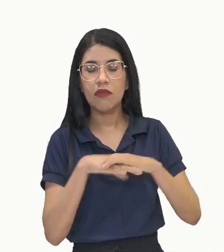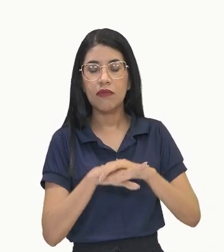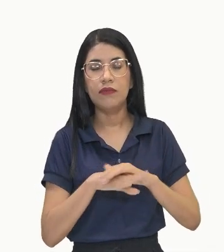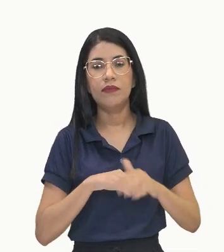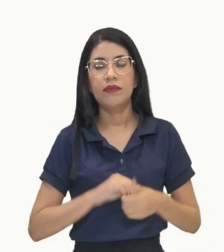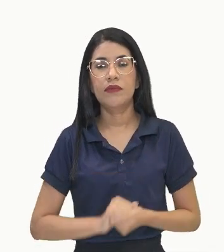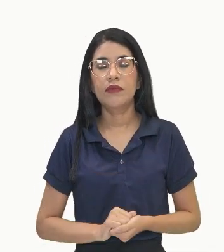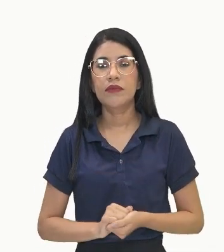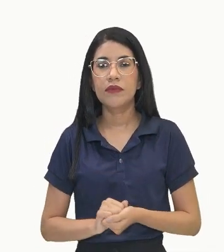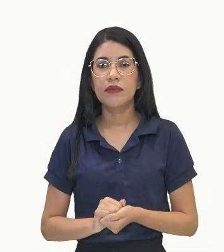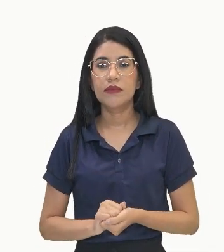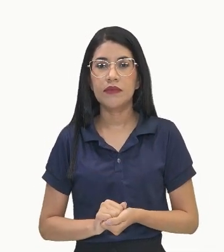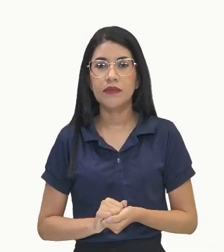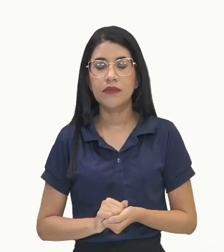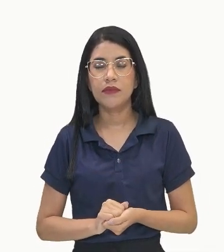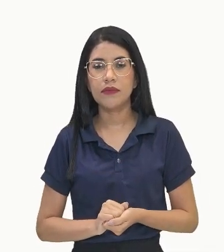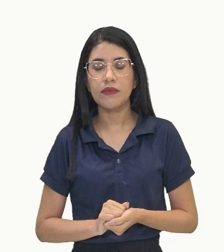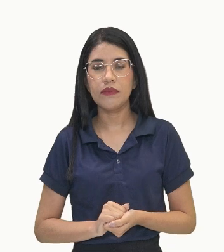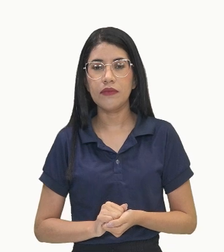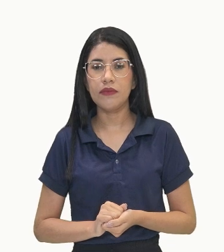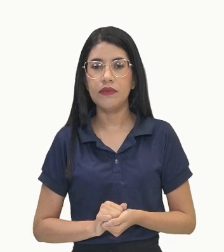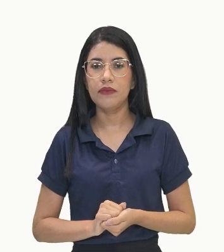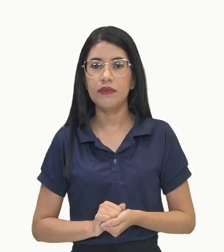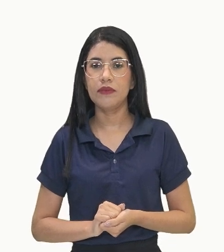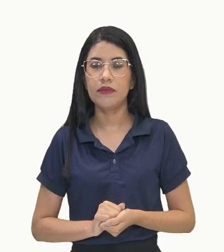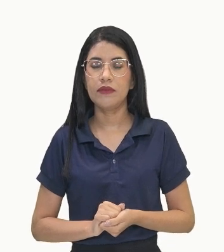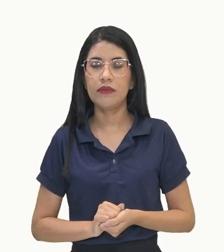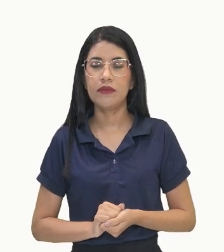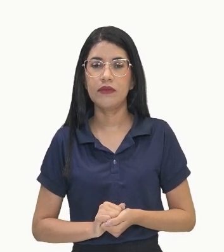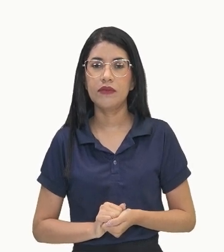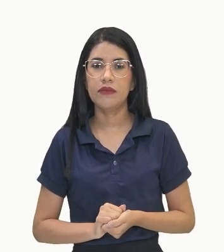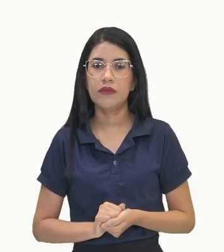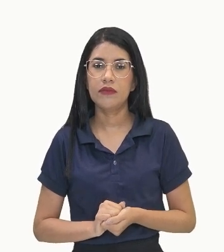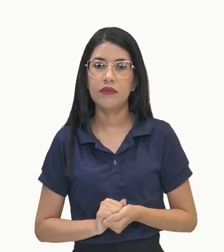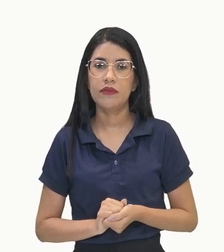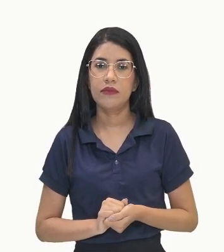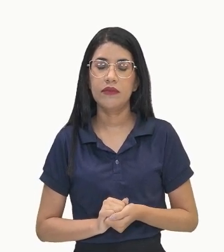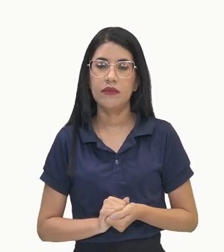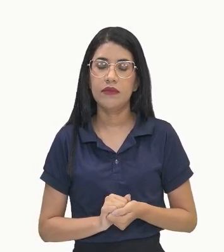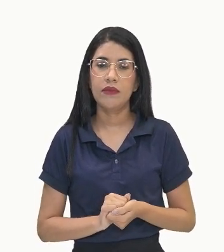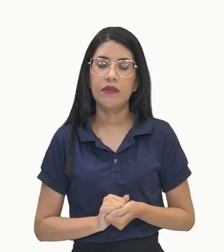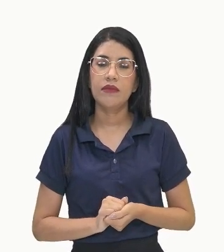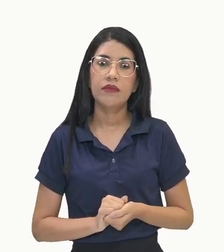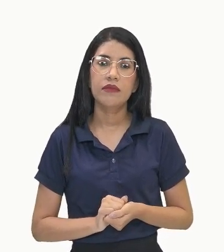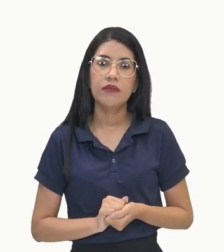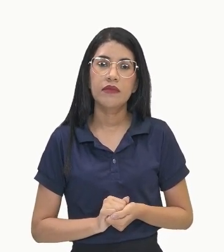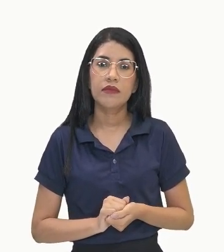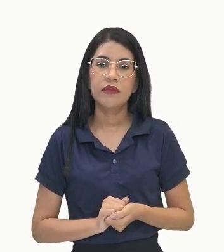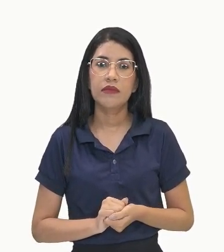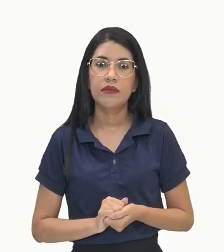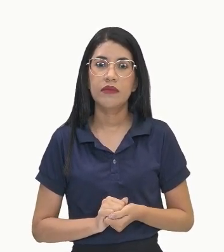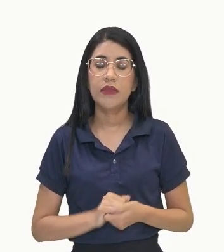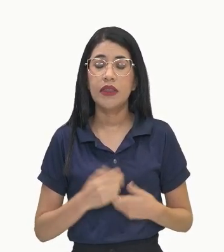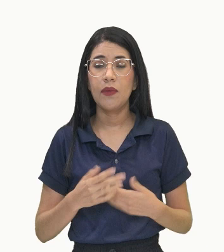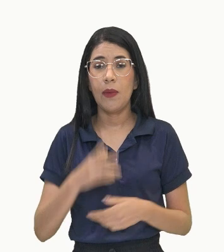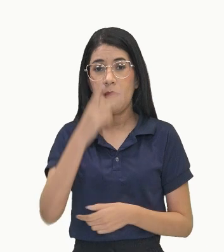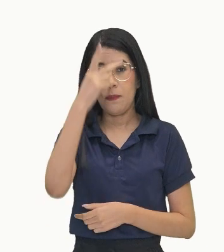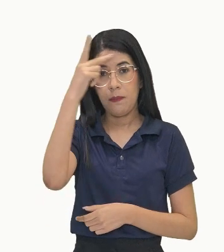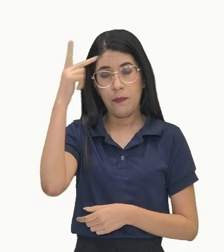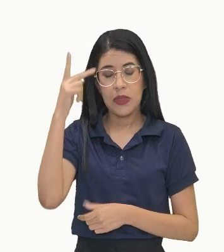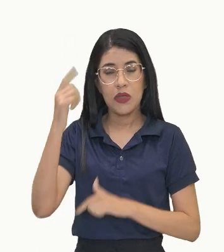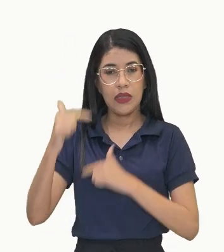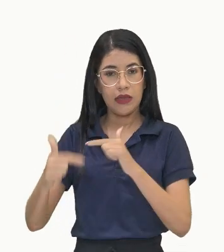Então elas podem se alojar aqui na parede da tubulação. Então a pessoa que está trabalhando com